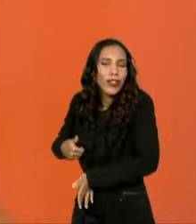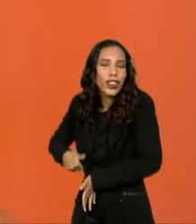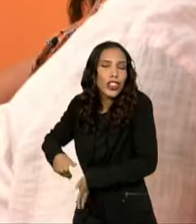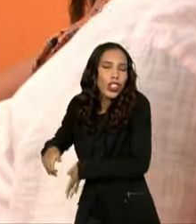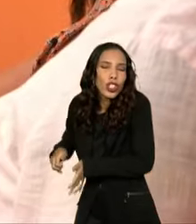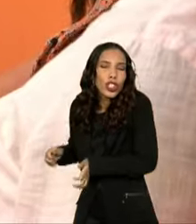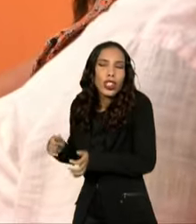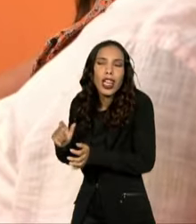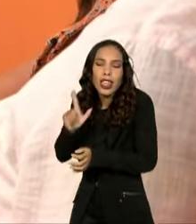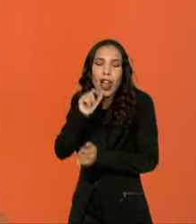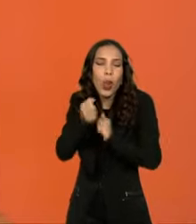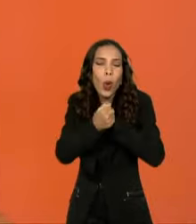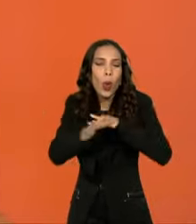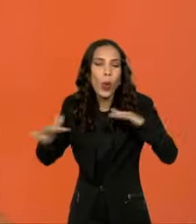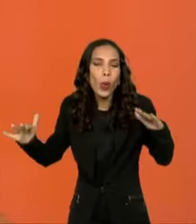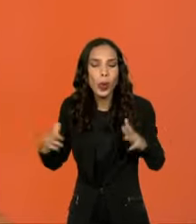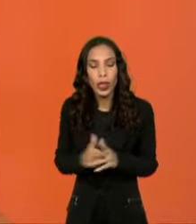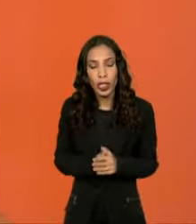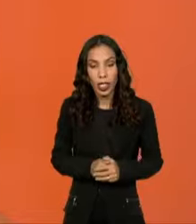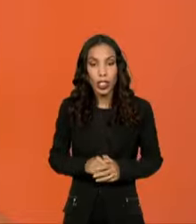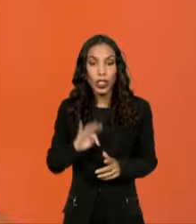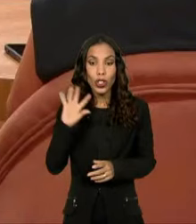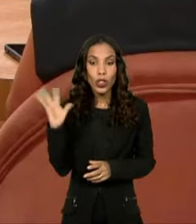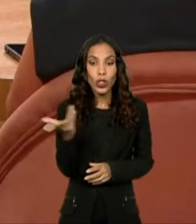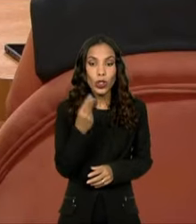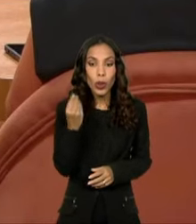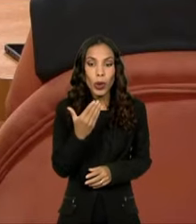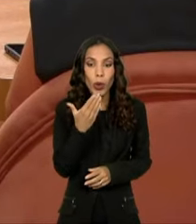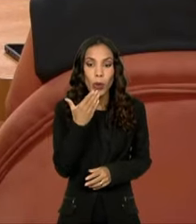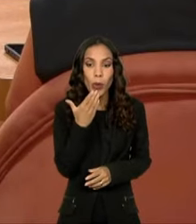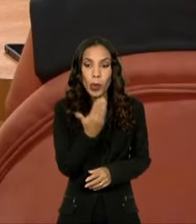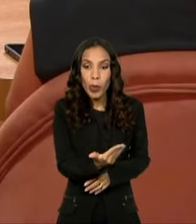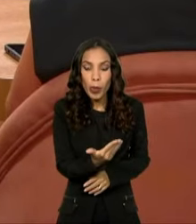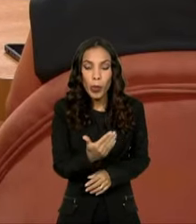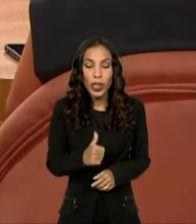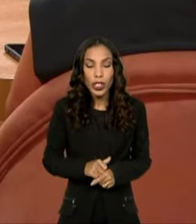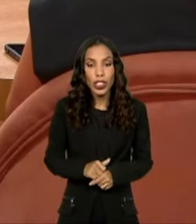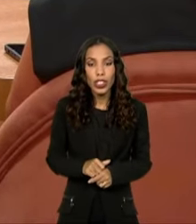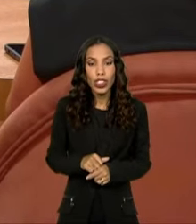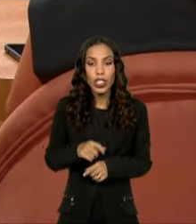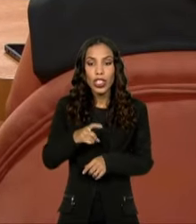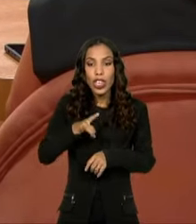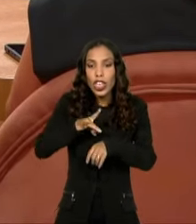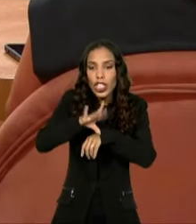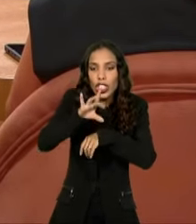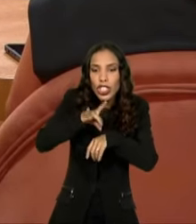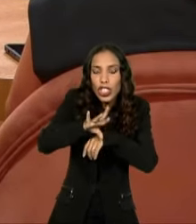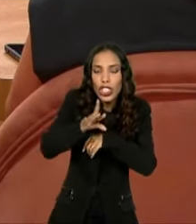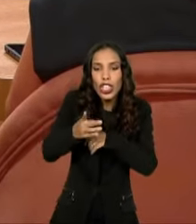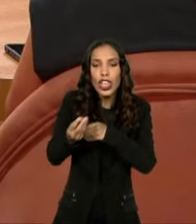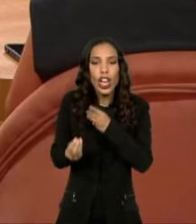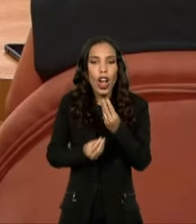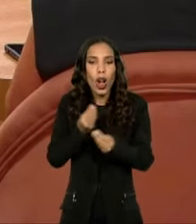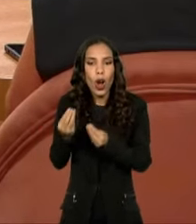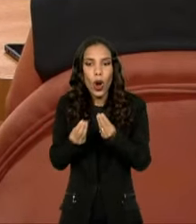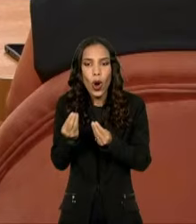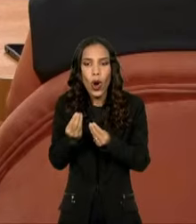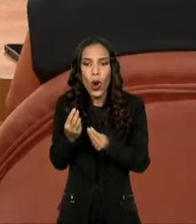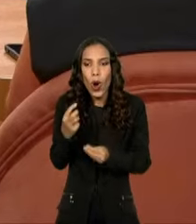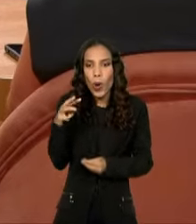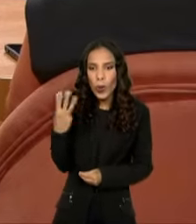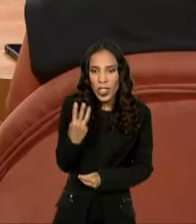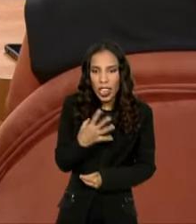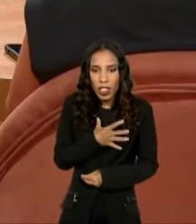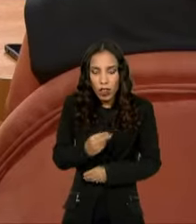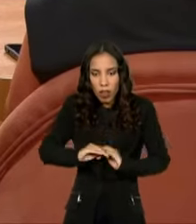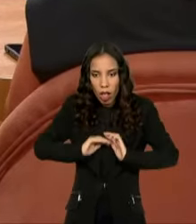Molusco. Agora, fica. Todo mundo deve te pedir dicas assim de como é que é ter trigêmeos e programa diário. Até eu quero também dicas